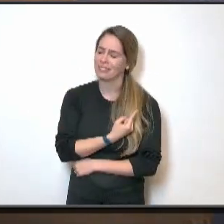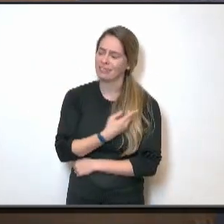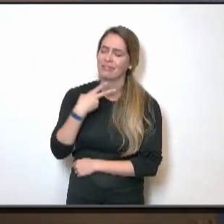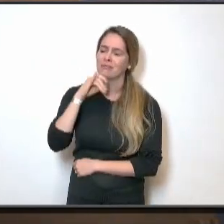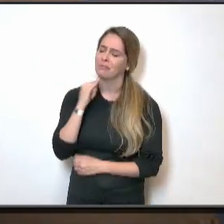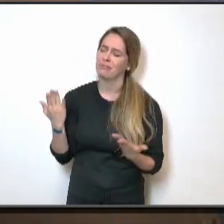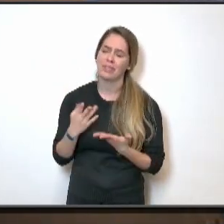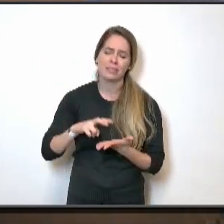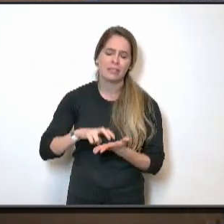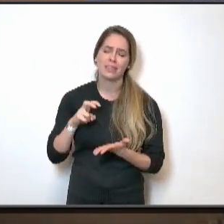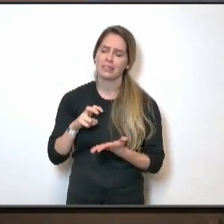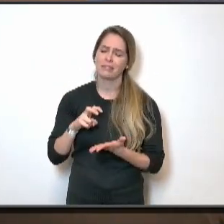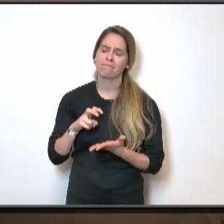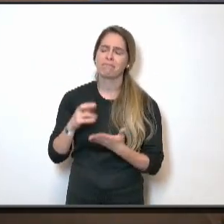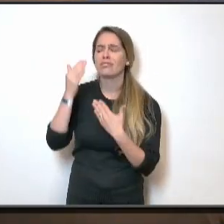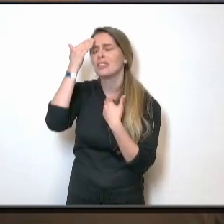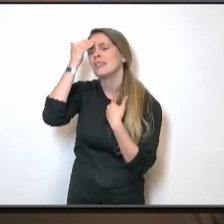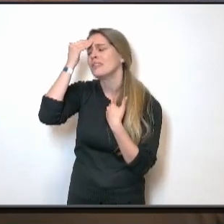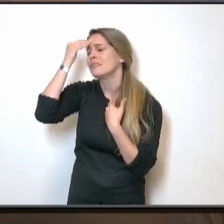nessa manhã eu quero te agradecer,